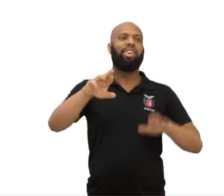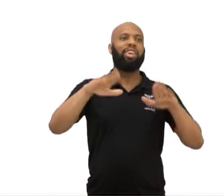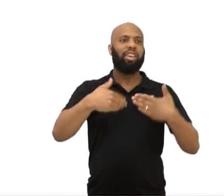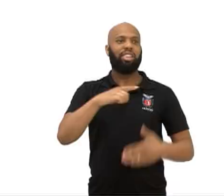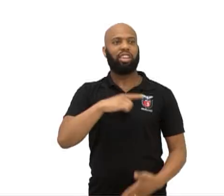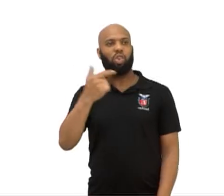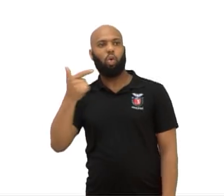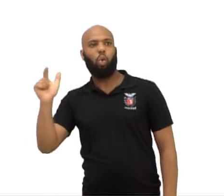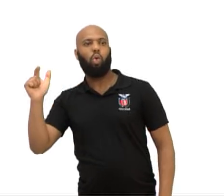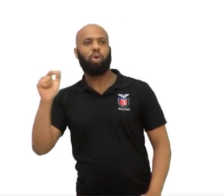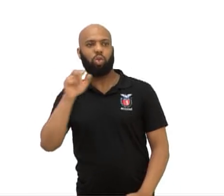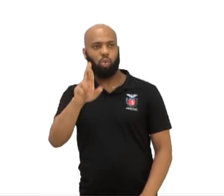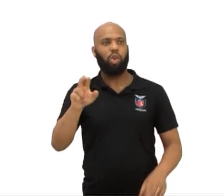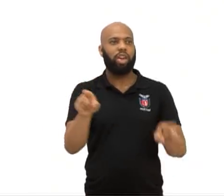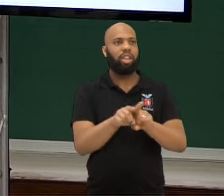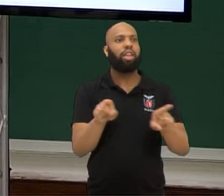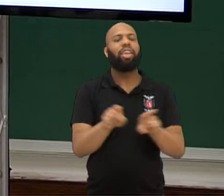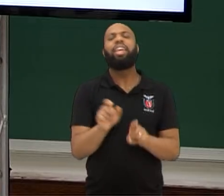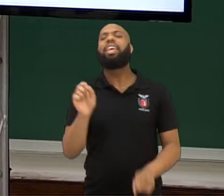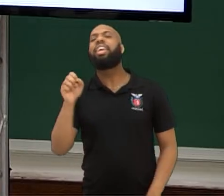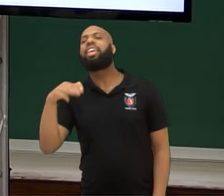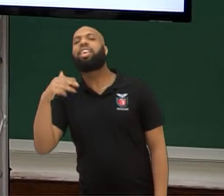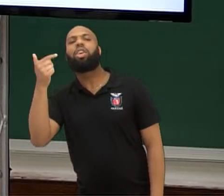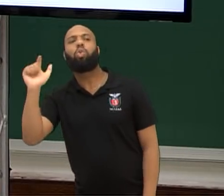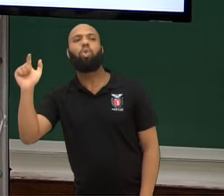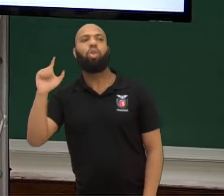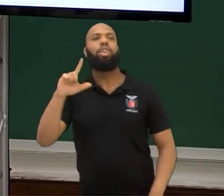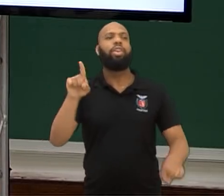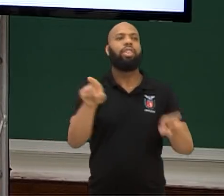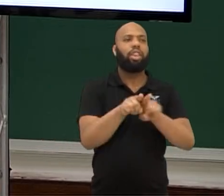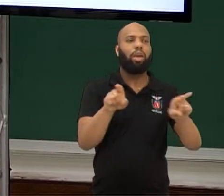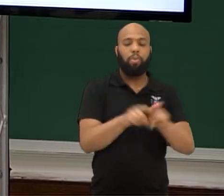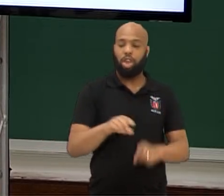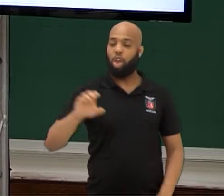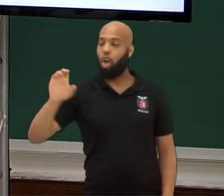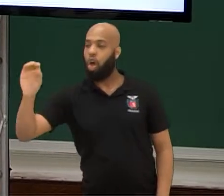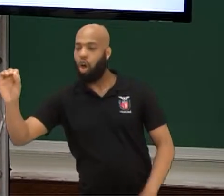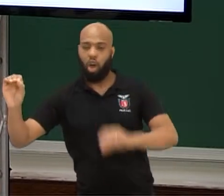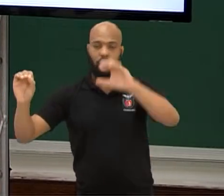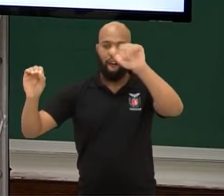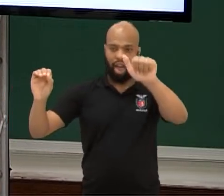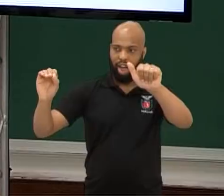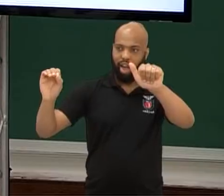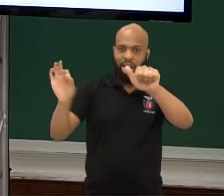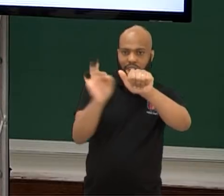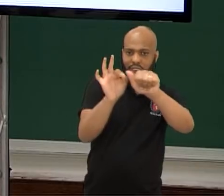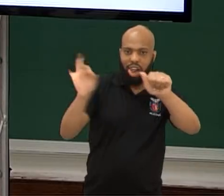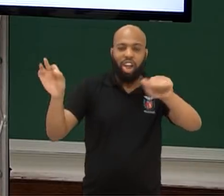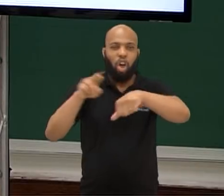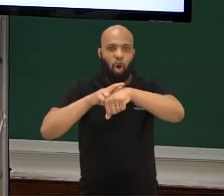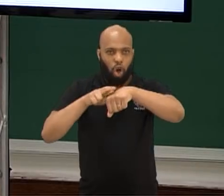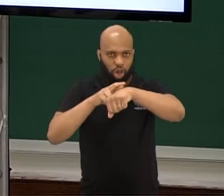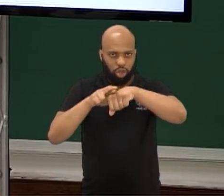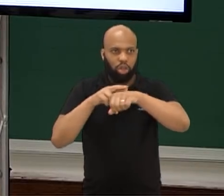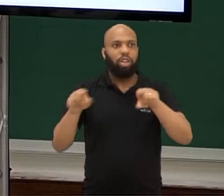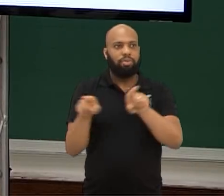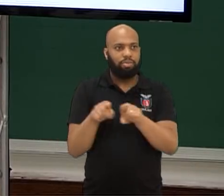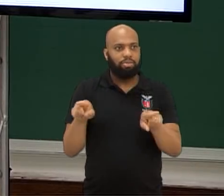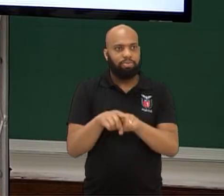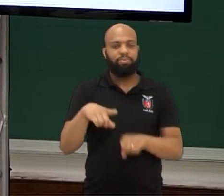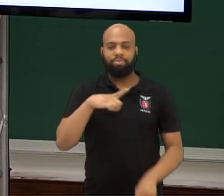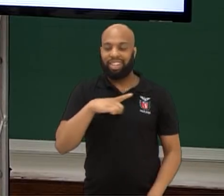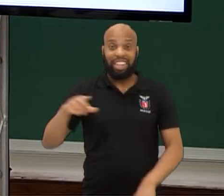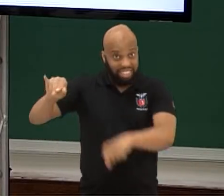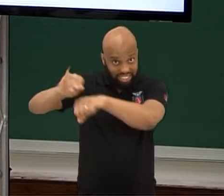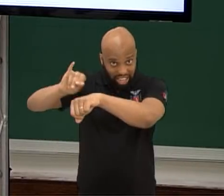mais alguns raios aqui. Quem que são? O OA. Vejamos aqui, ó. O O até o A. Vai